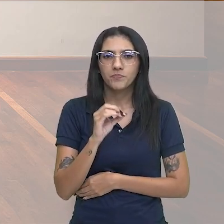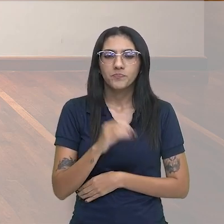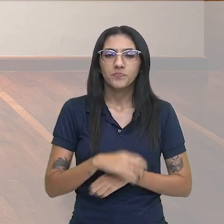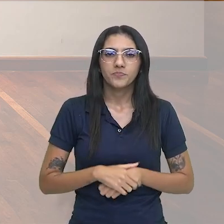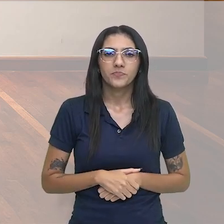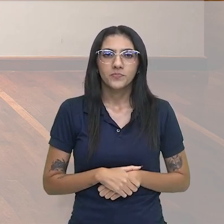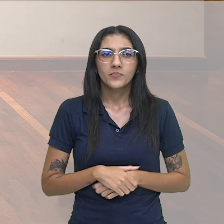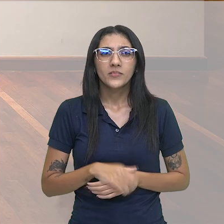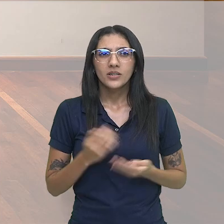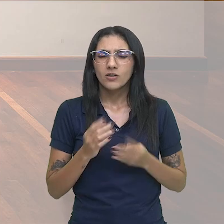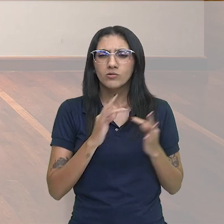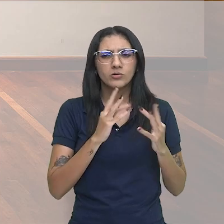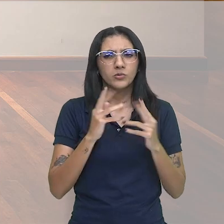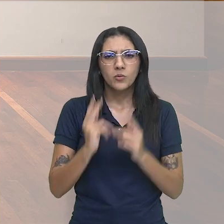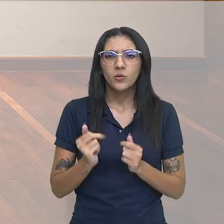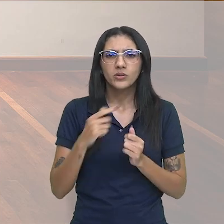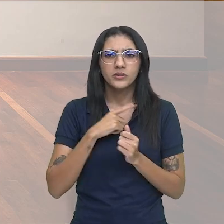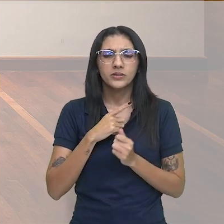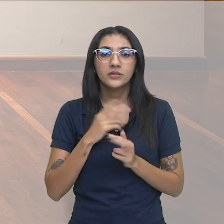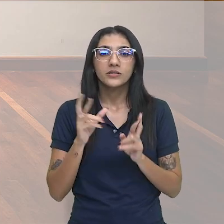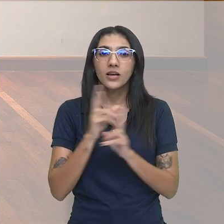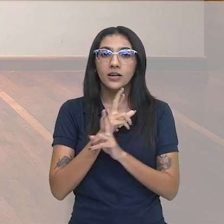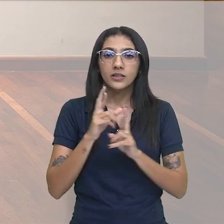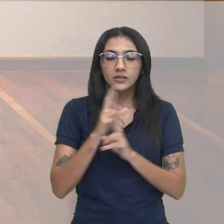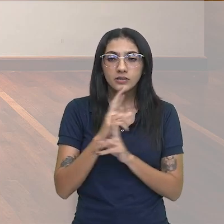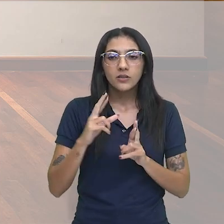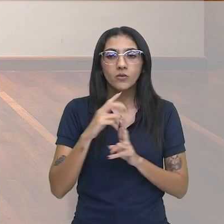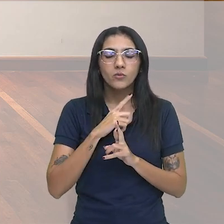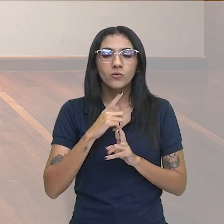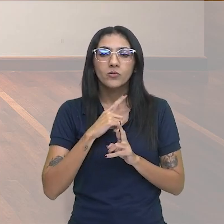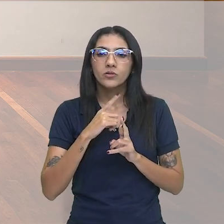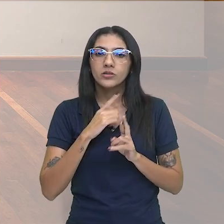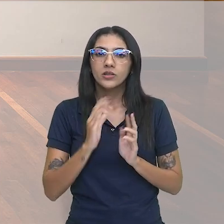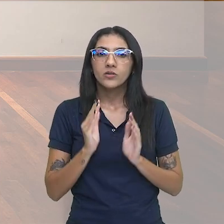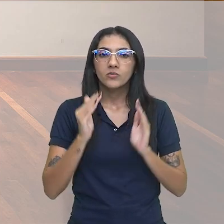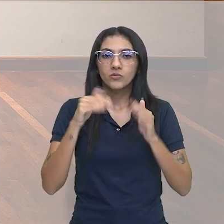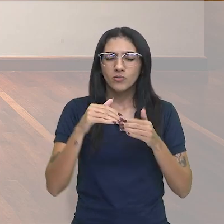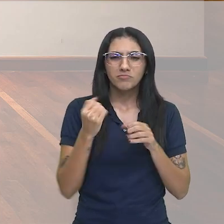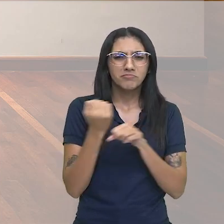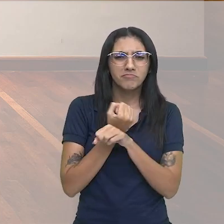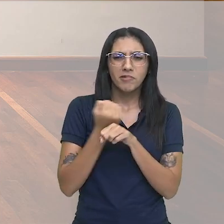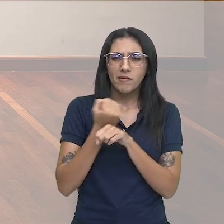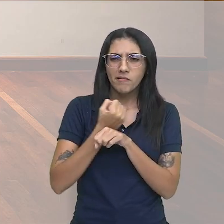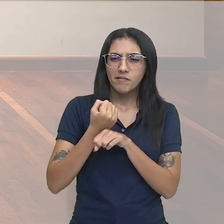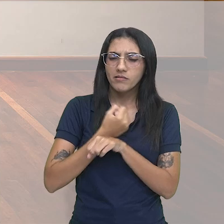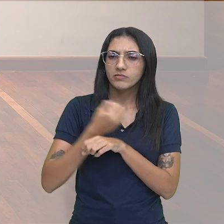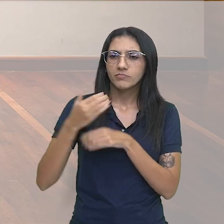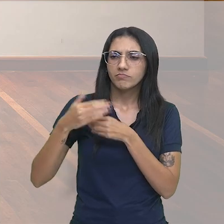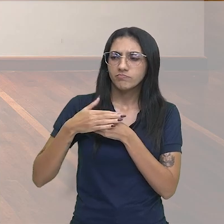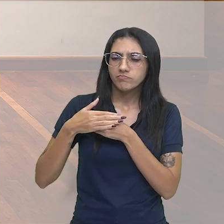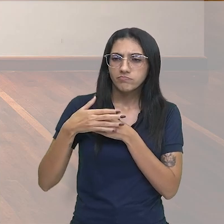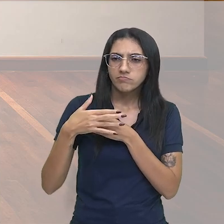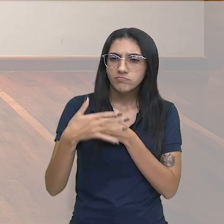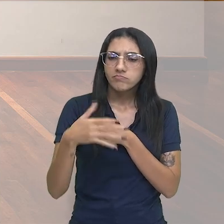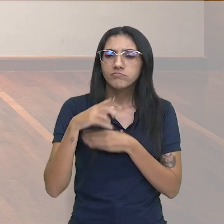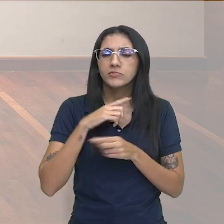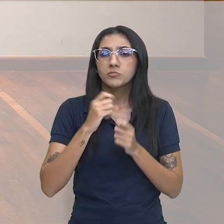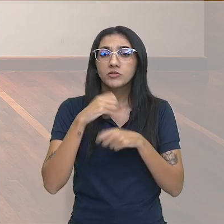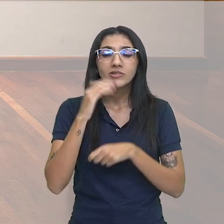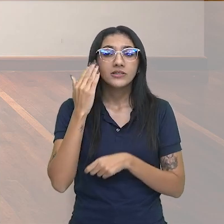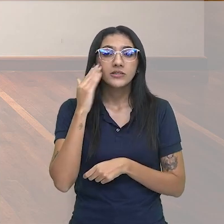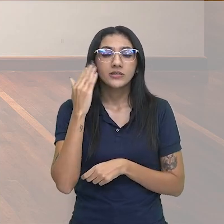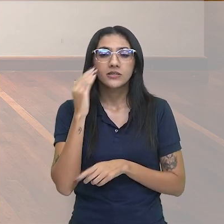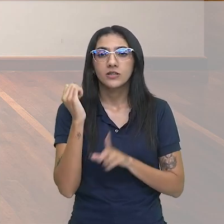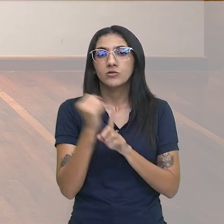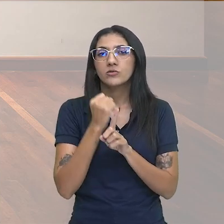mais-valia. Então, toda uma questão que ele vai se dedicar aí durante anos estudando para entender a